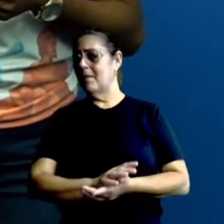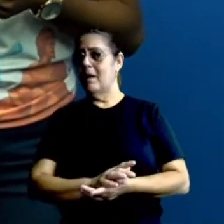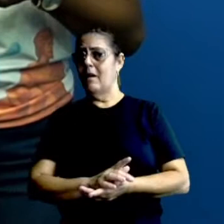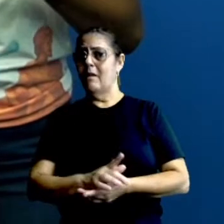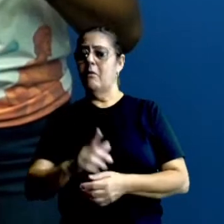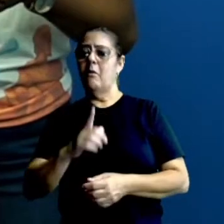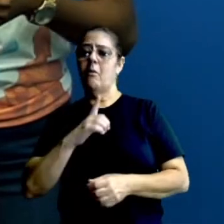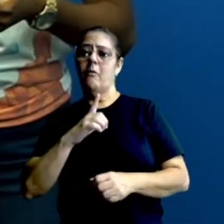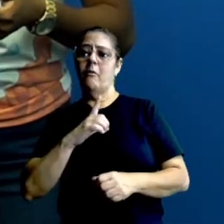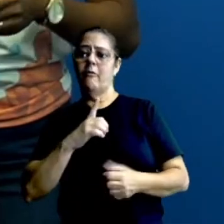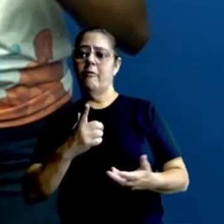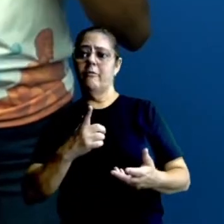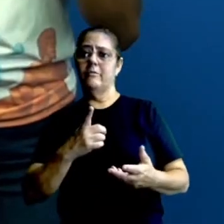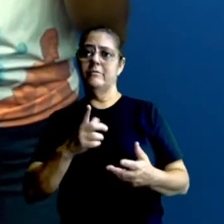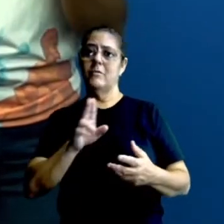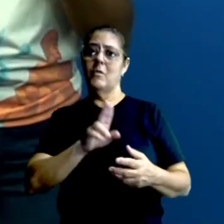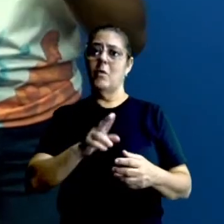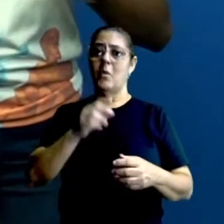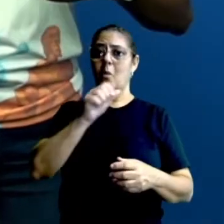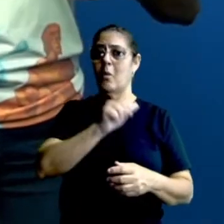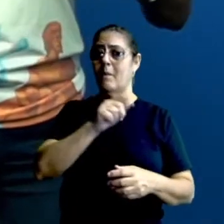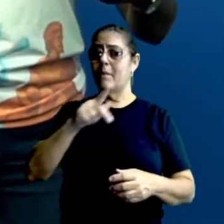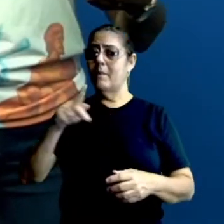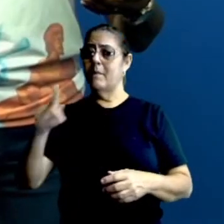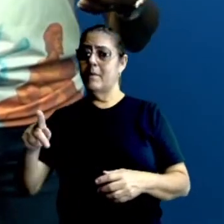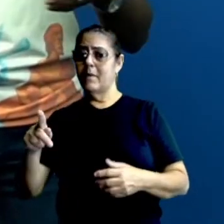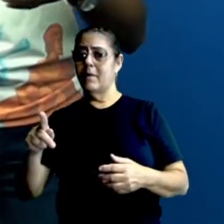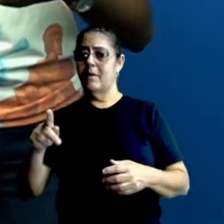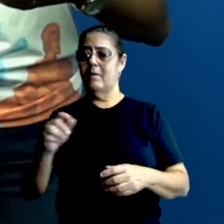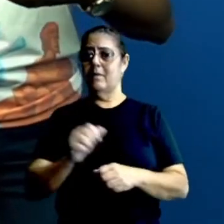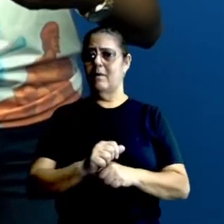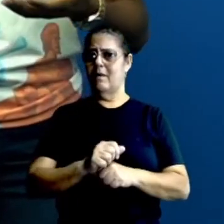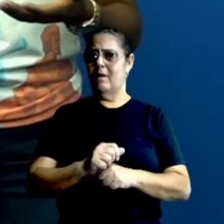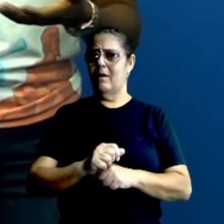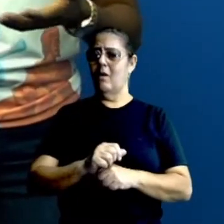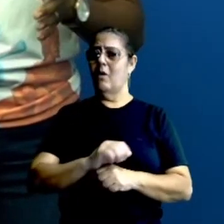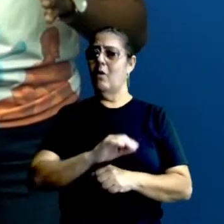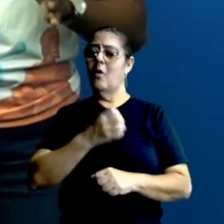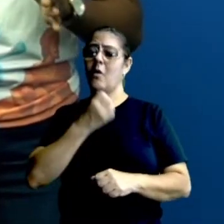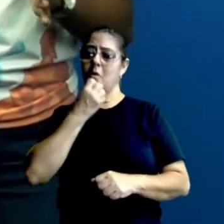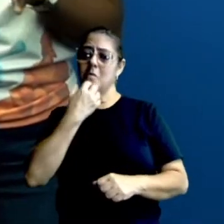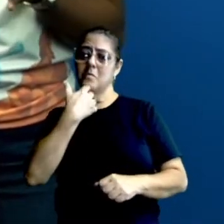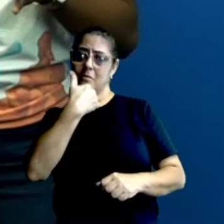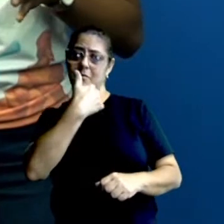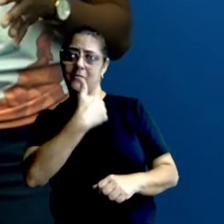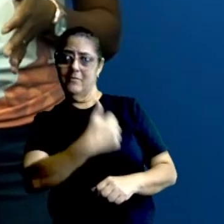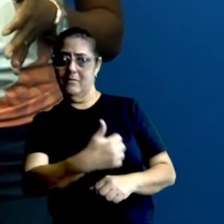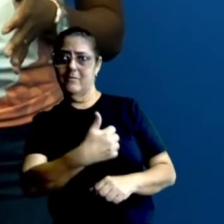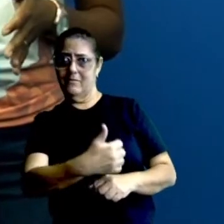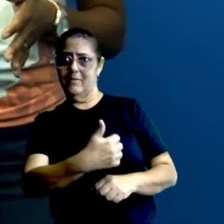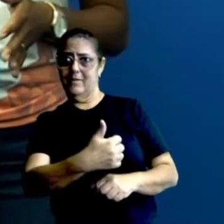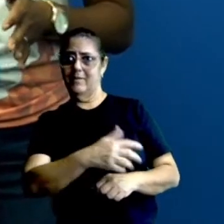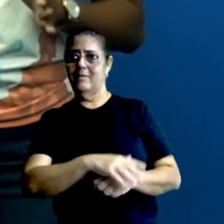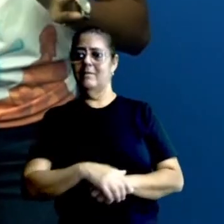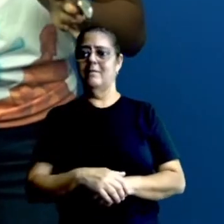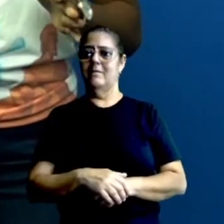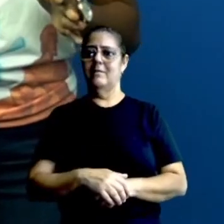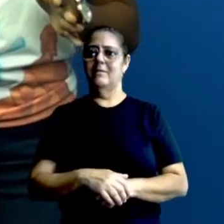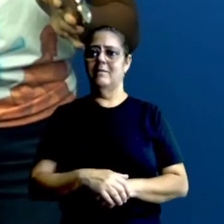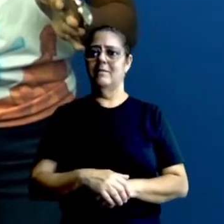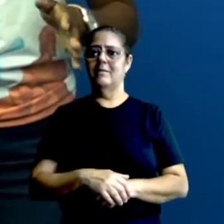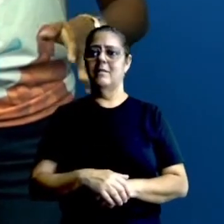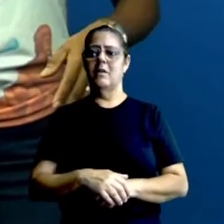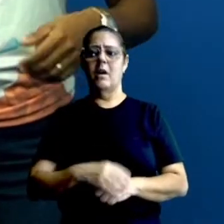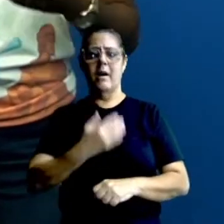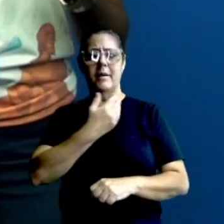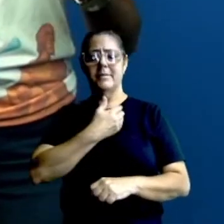nós usamos. Mas ele quer dizer, e aí? É aquele como vai, só que na informalidade. Você pode chegar